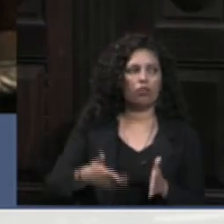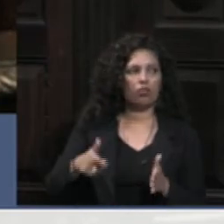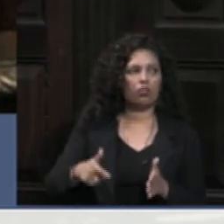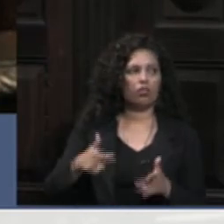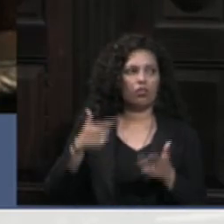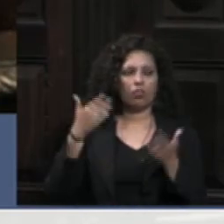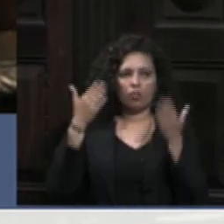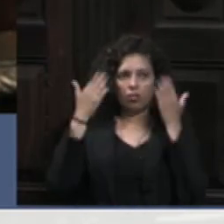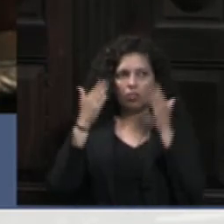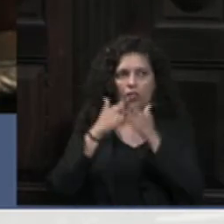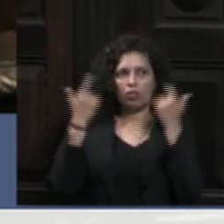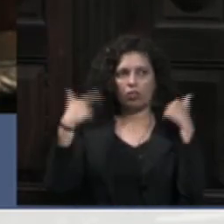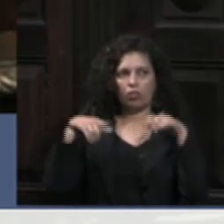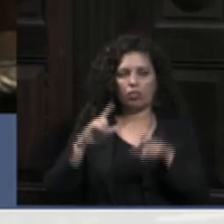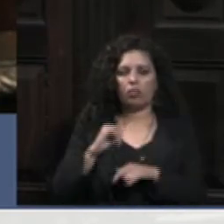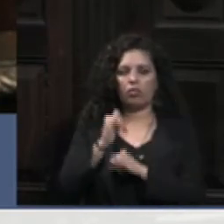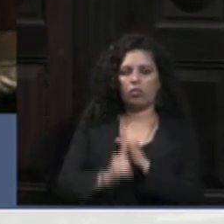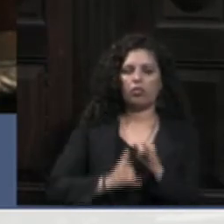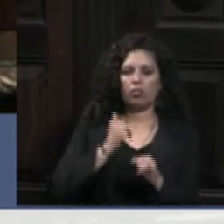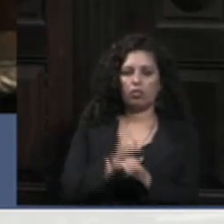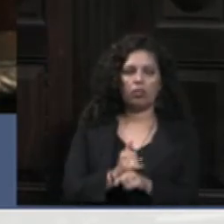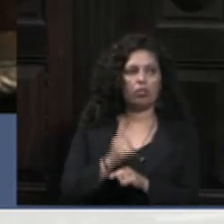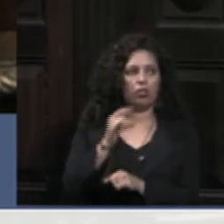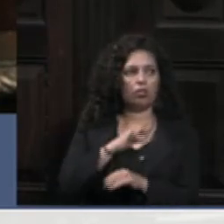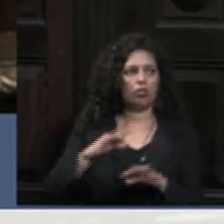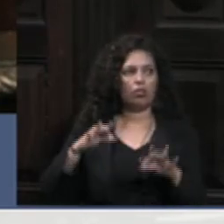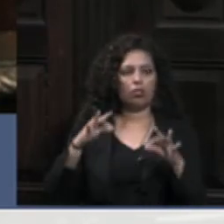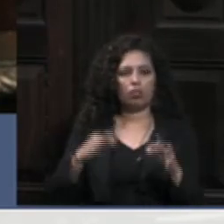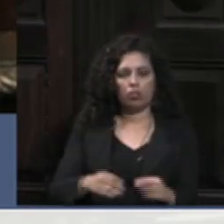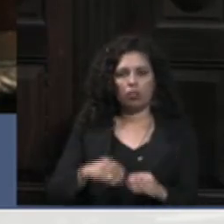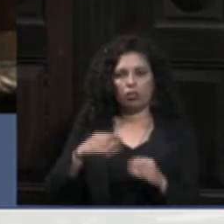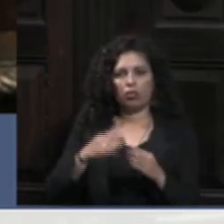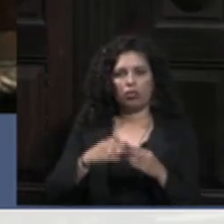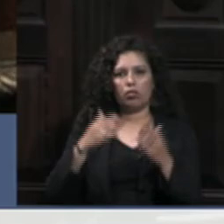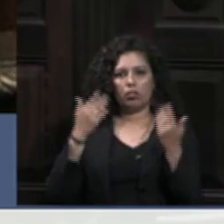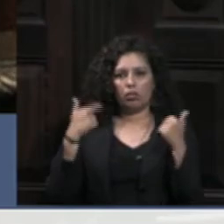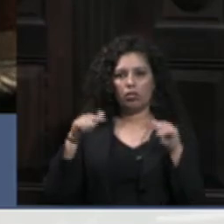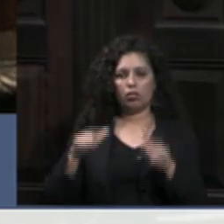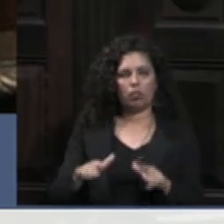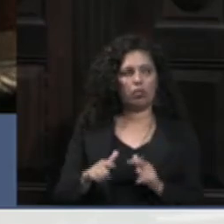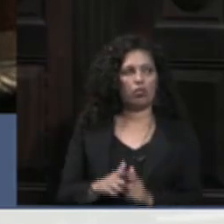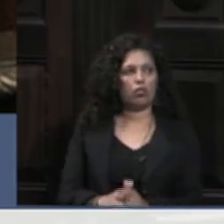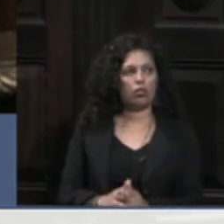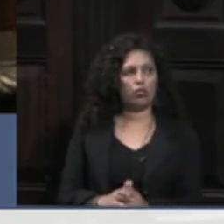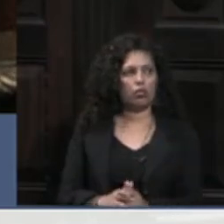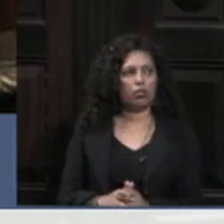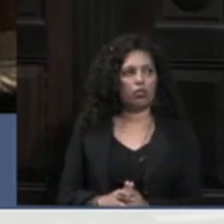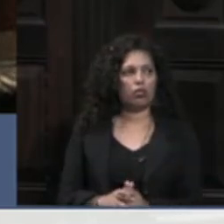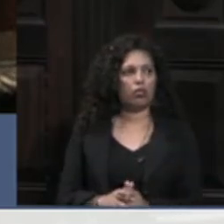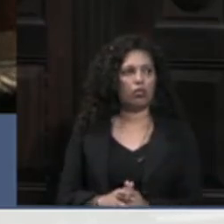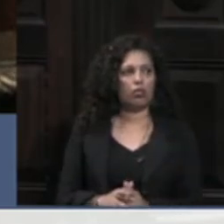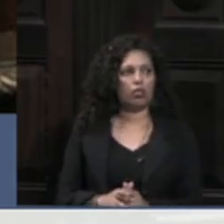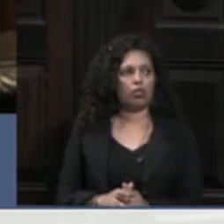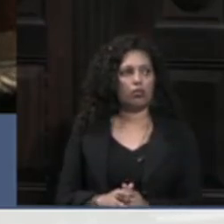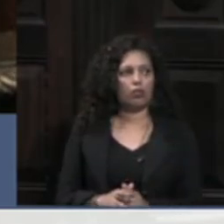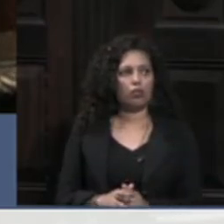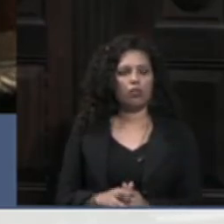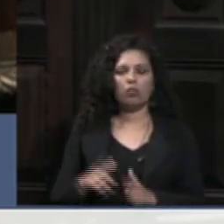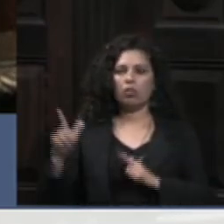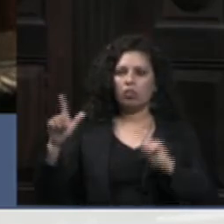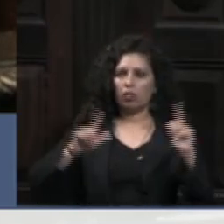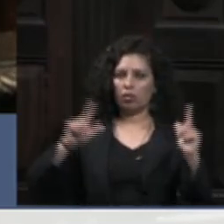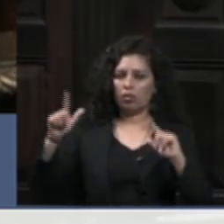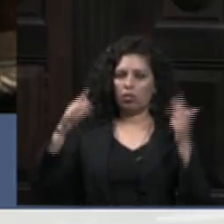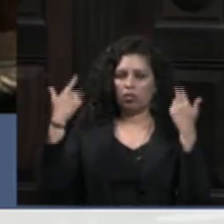funcionários, imprensa, companheiros e companheiros que ocupam as dependências da galeria, aqueles que nos assistem pela TV Alerj, aqueles que